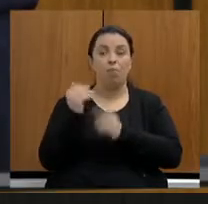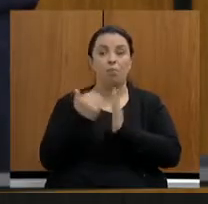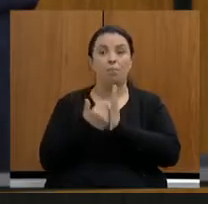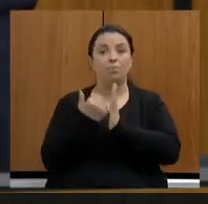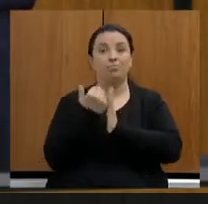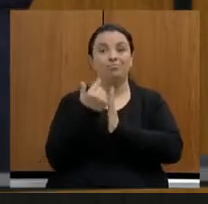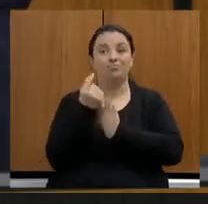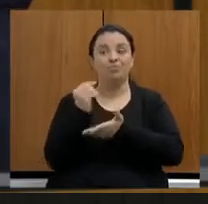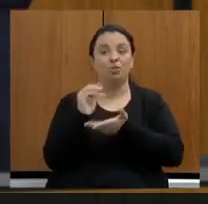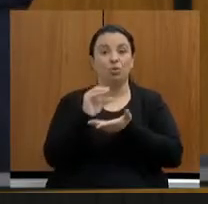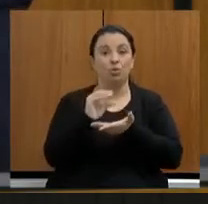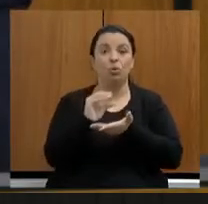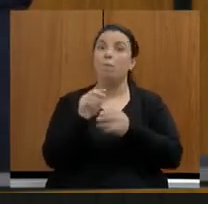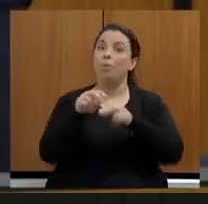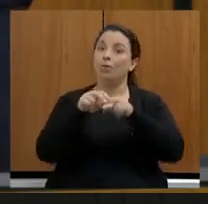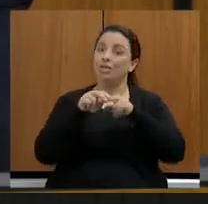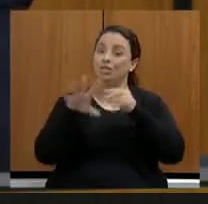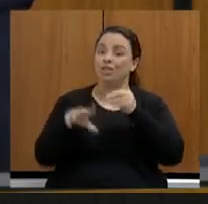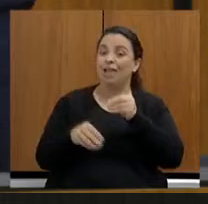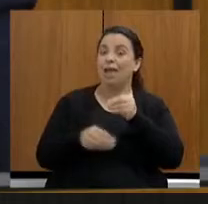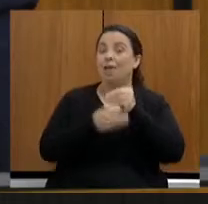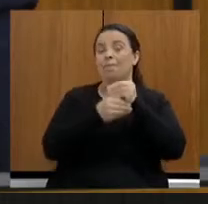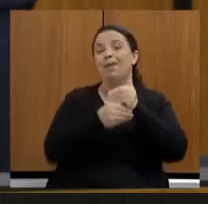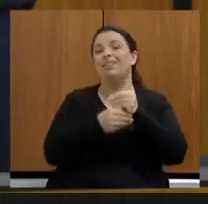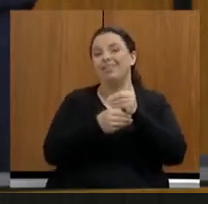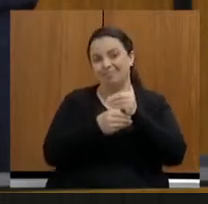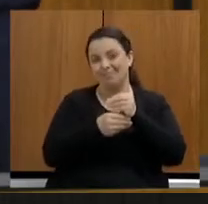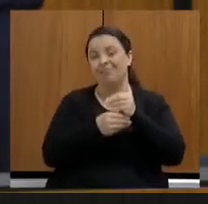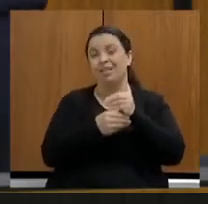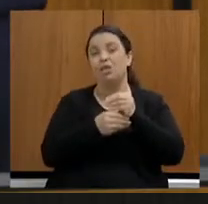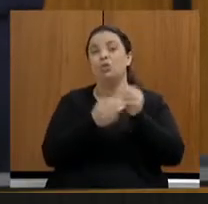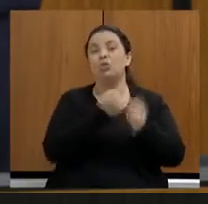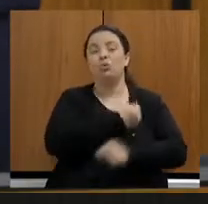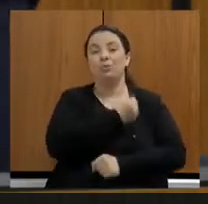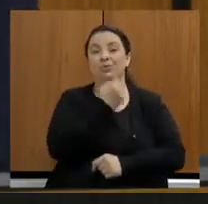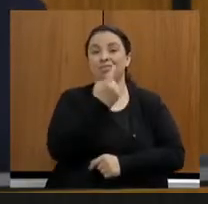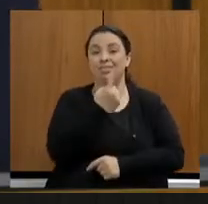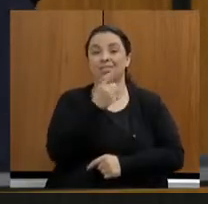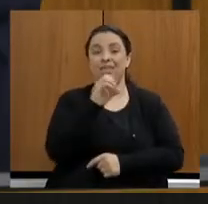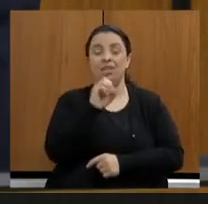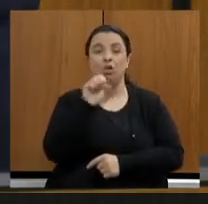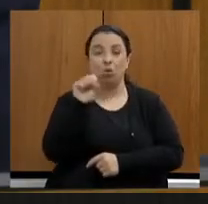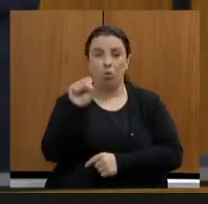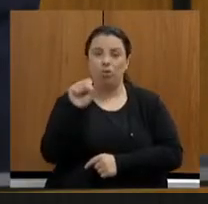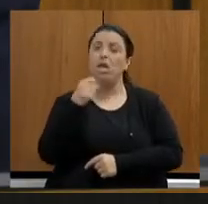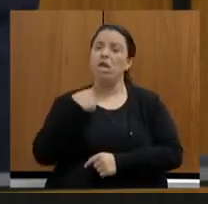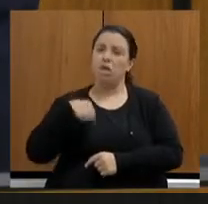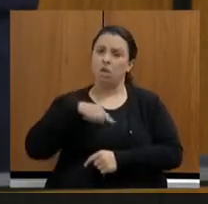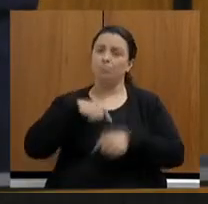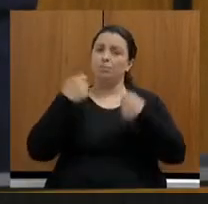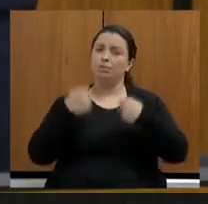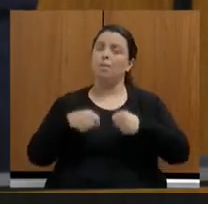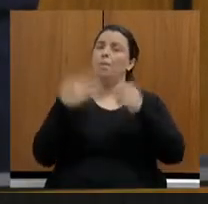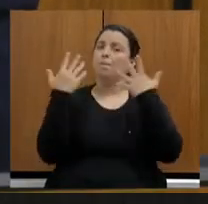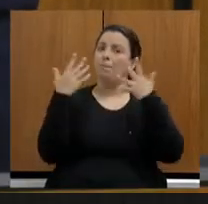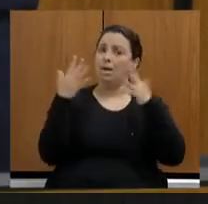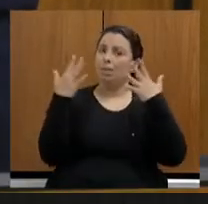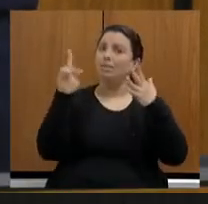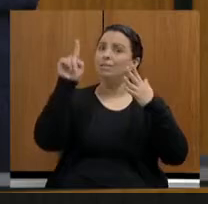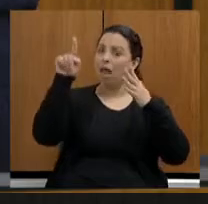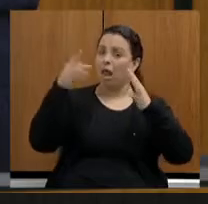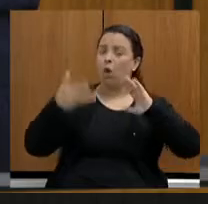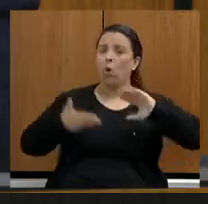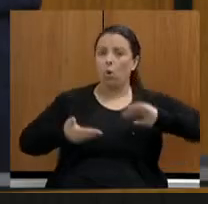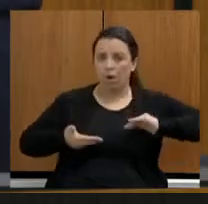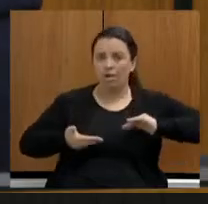nós temos que parabenizar o Congresso Nacional a professora dorinha que à frente da comissão de